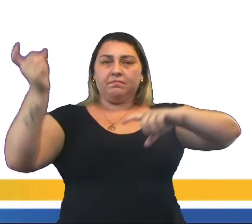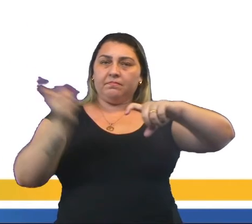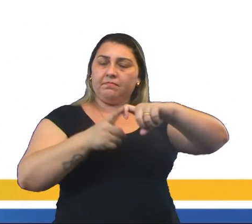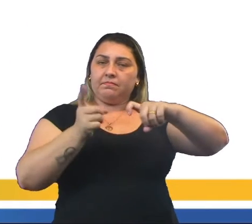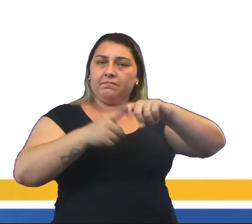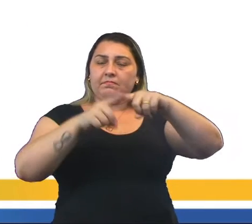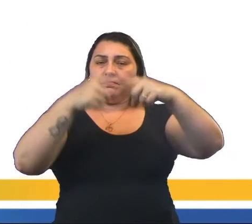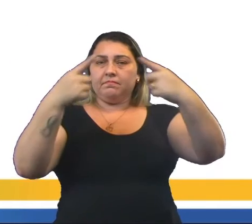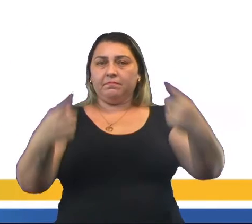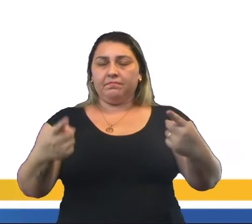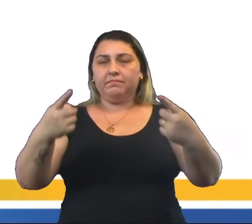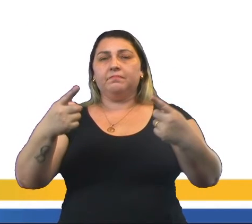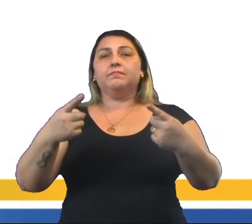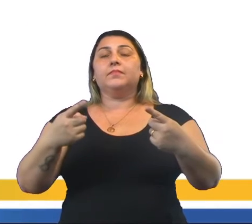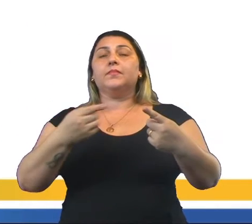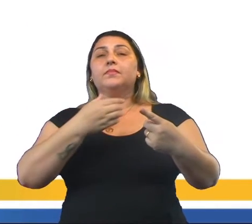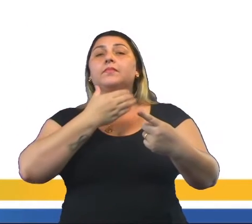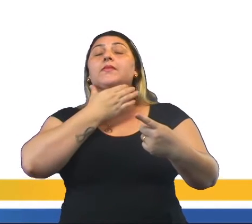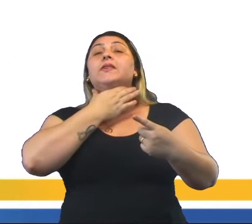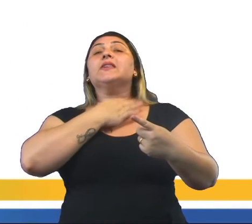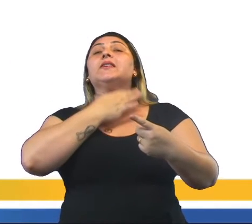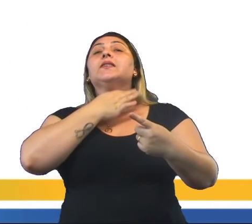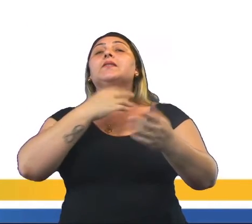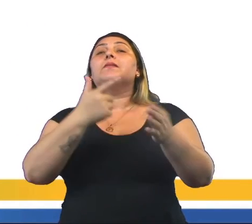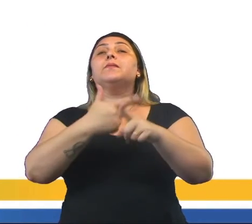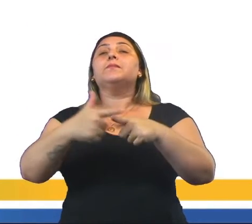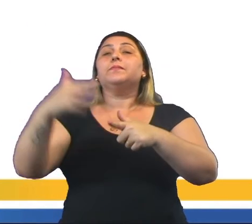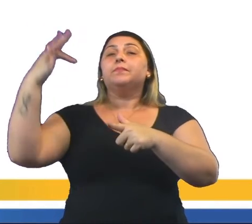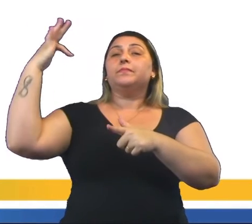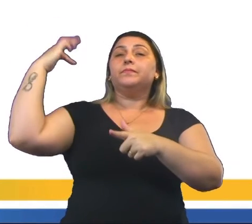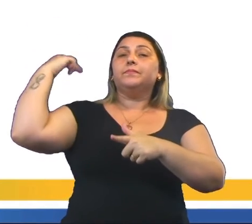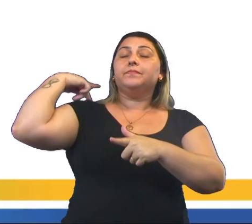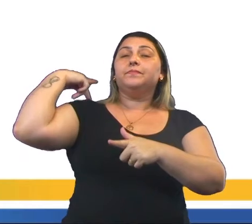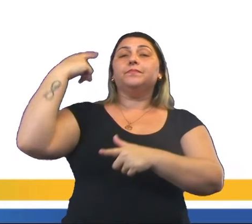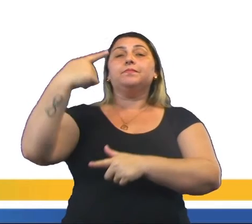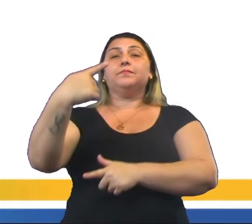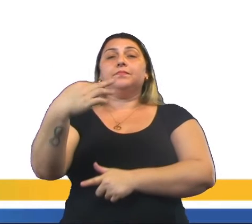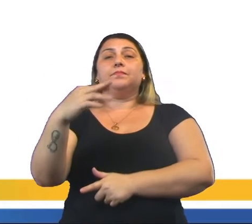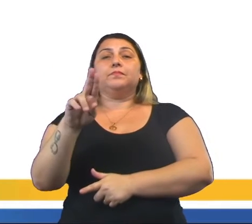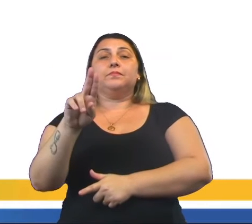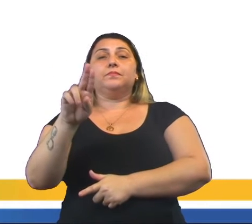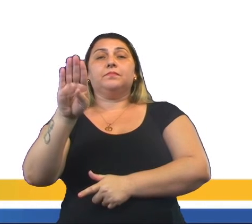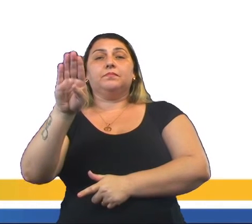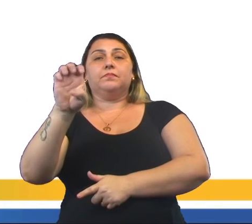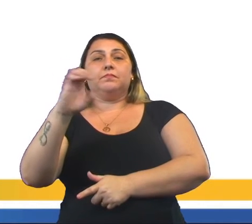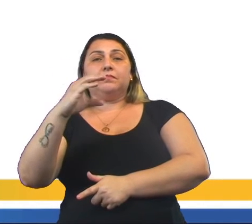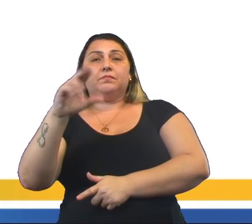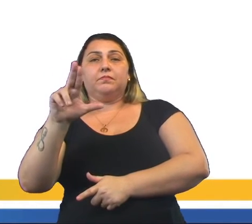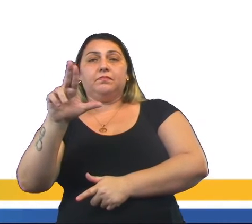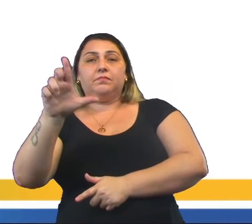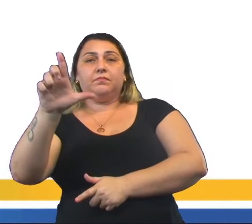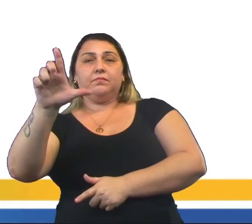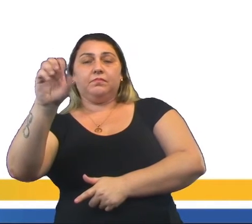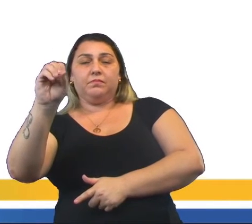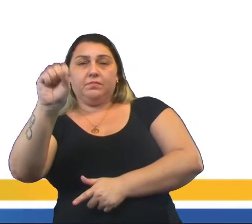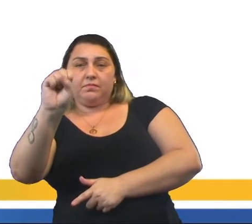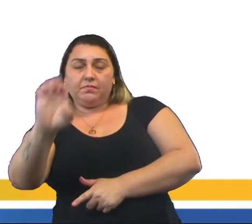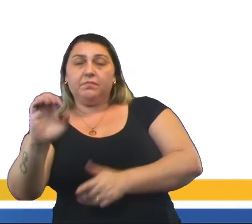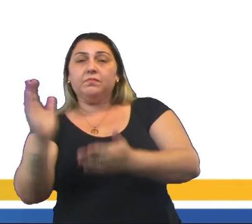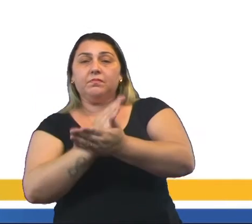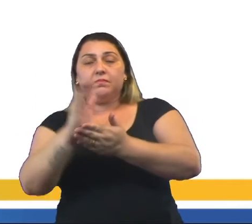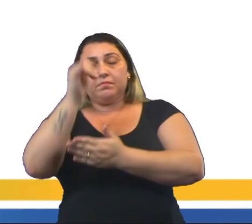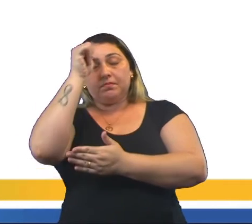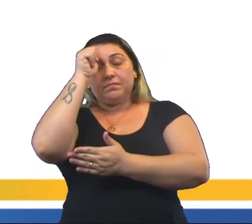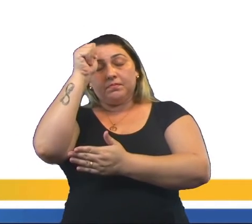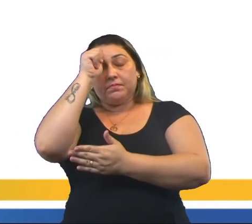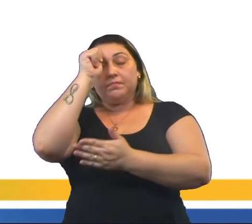Mas ele foi acometido de tuberculose muito cedo, como muitos autores, muitos literatos desse período,